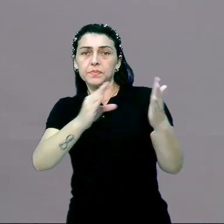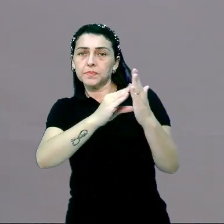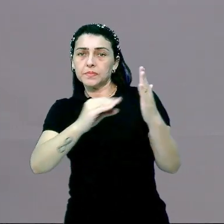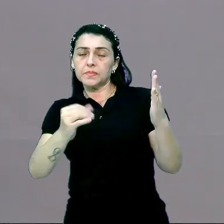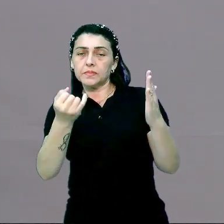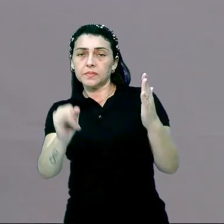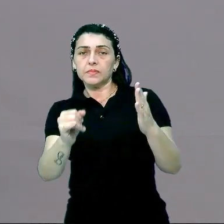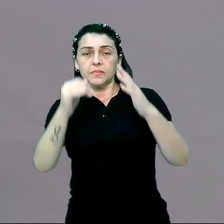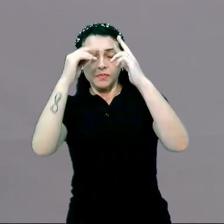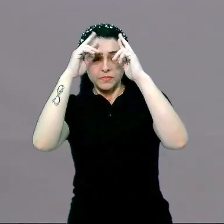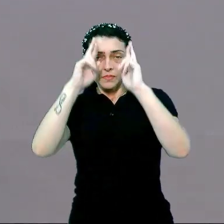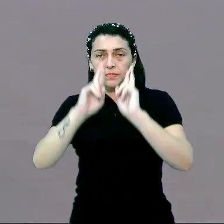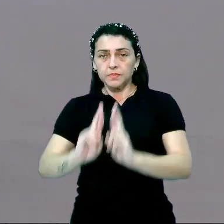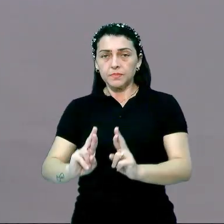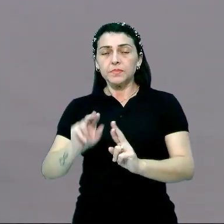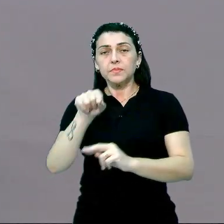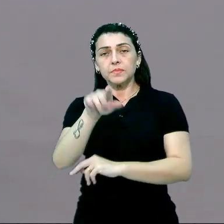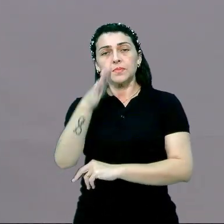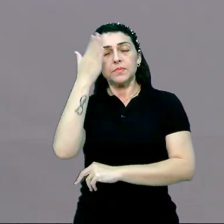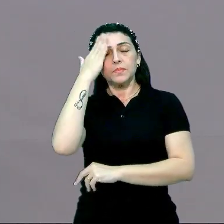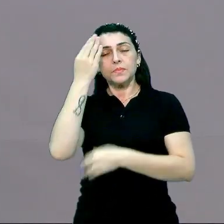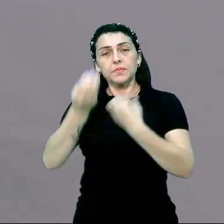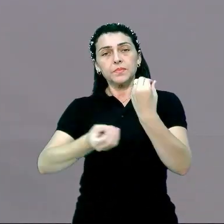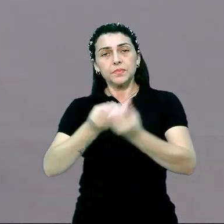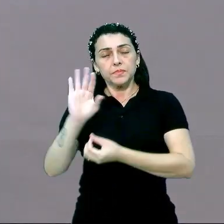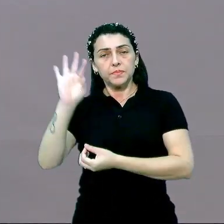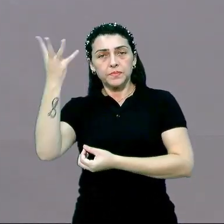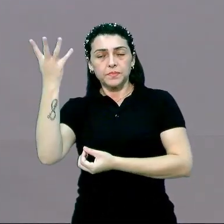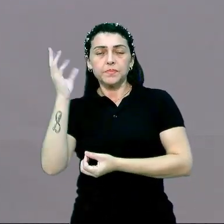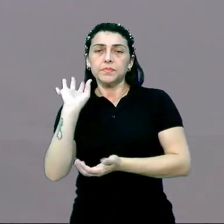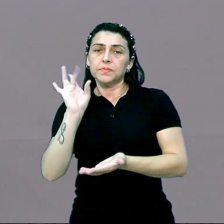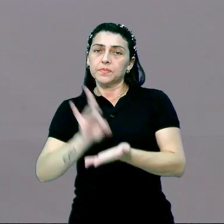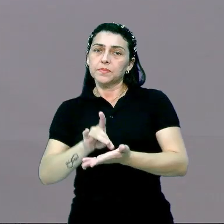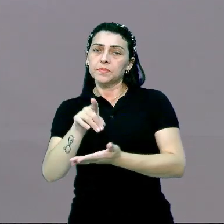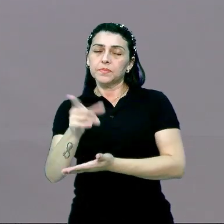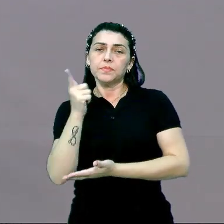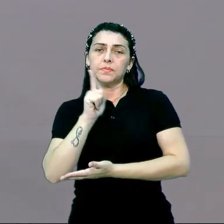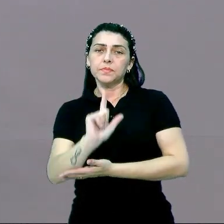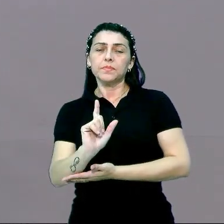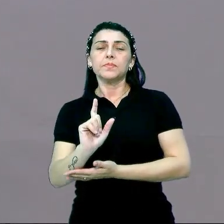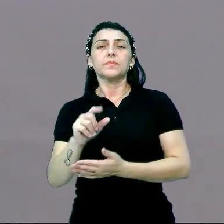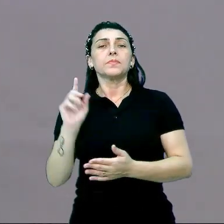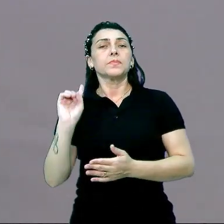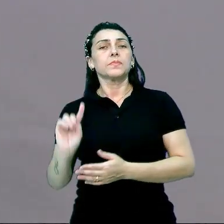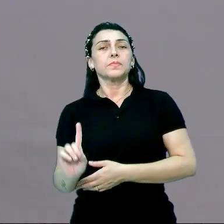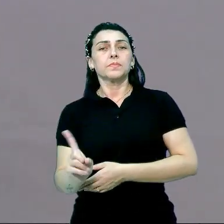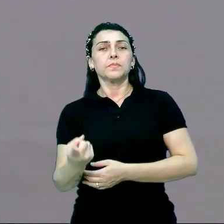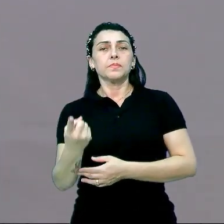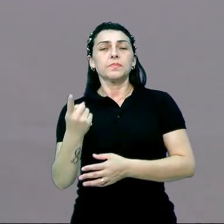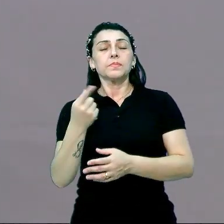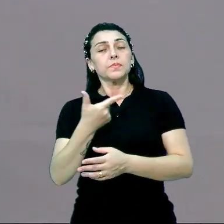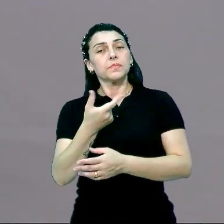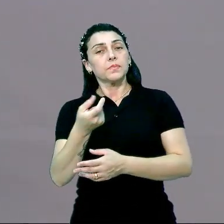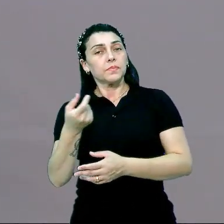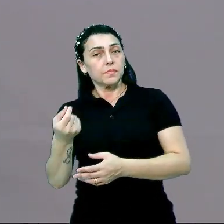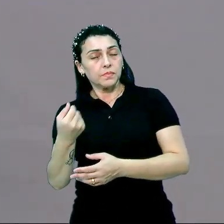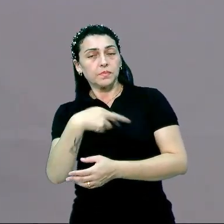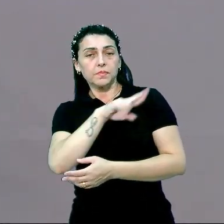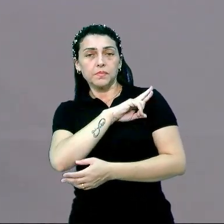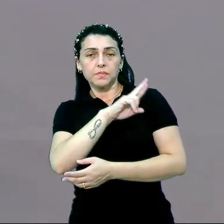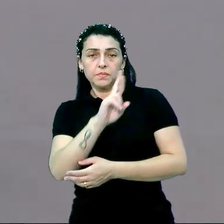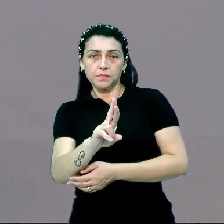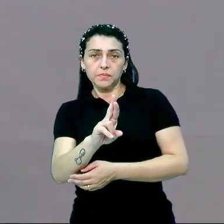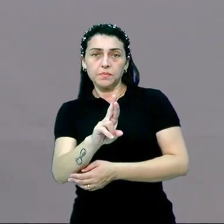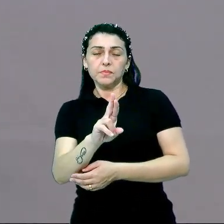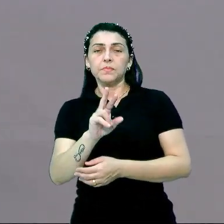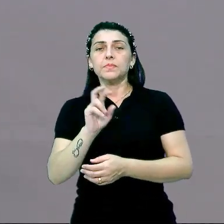respeitar essa estrutura e você entender como ela funciona, certamente você vai alcançar os seus tão sonhados 200 pontos na competência